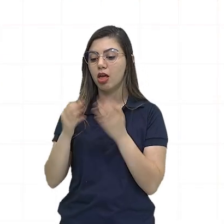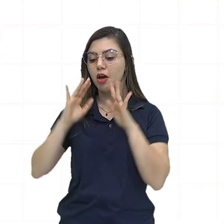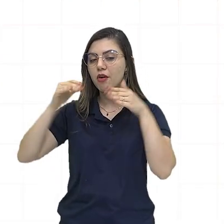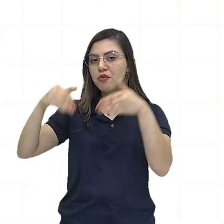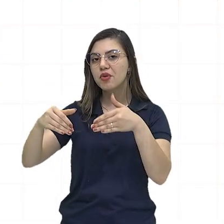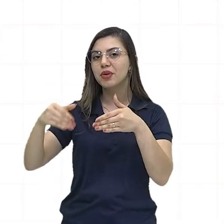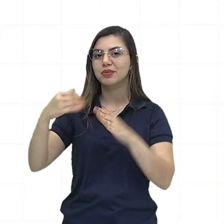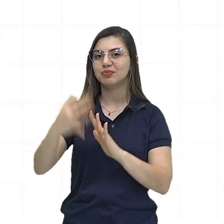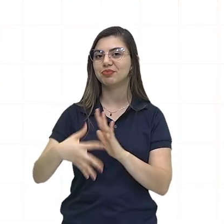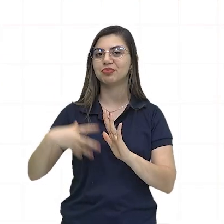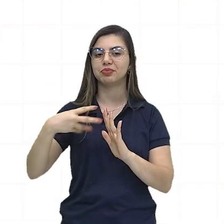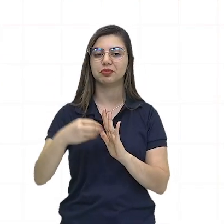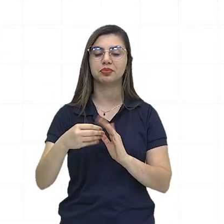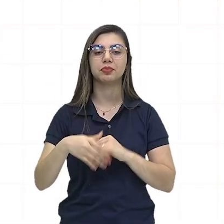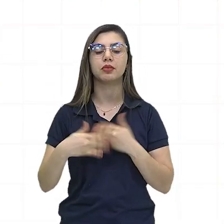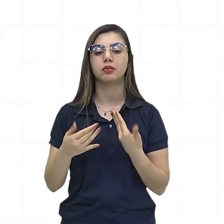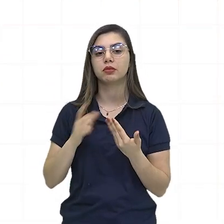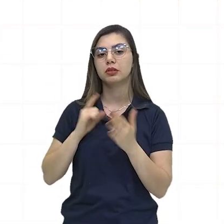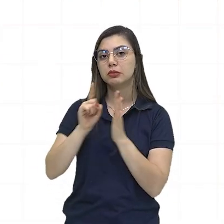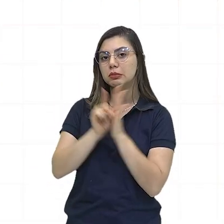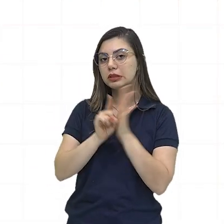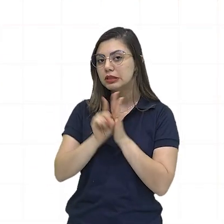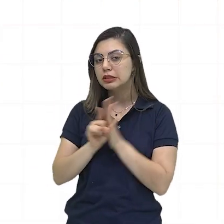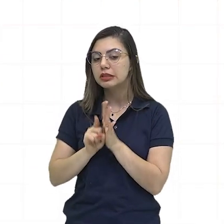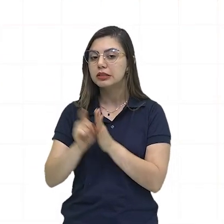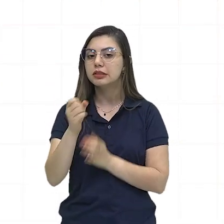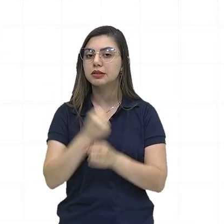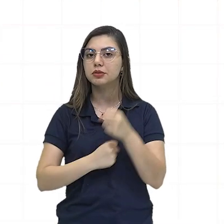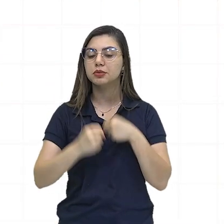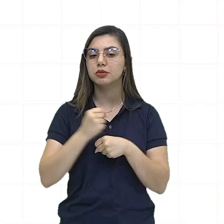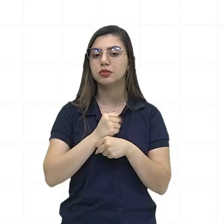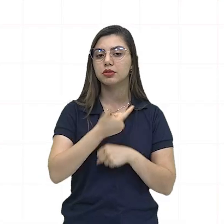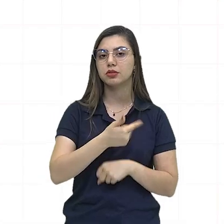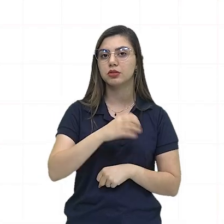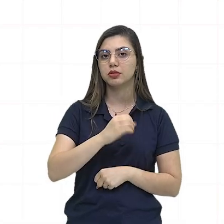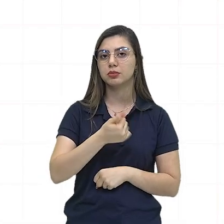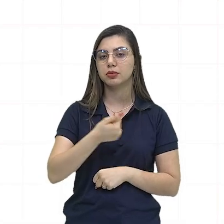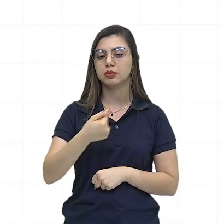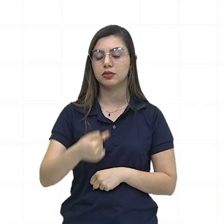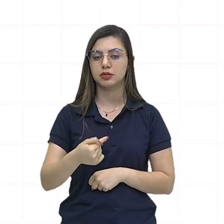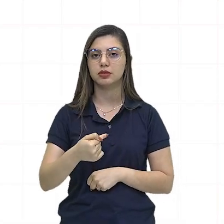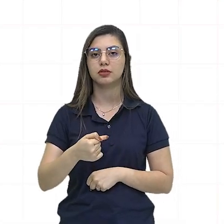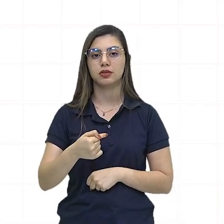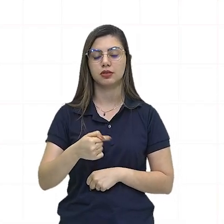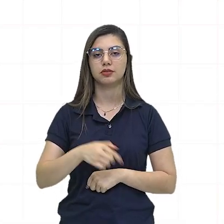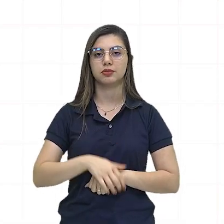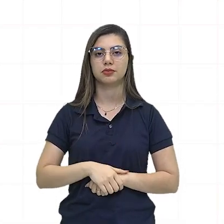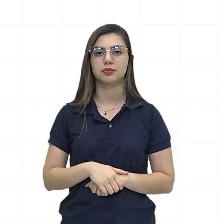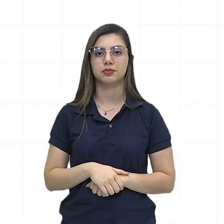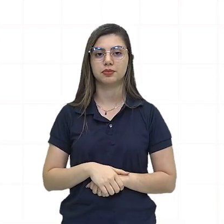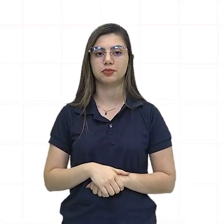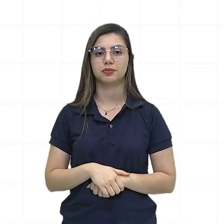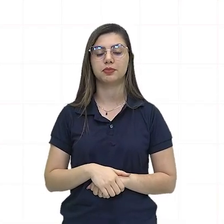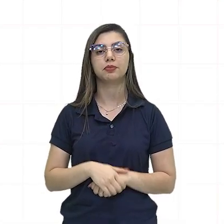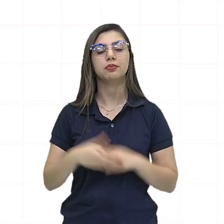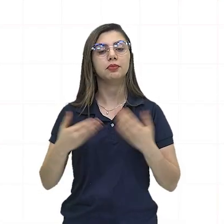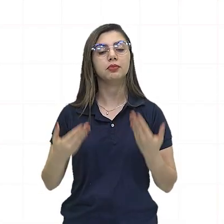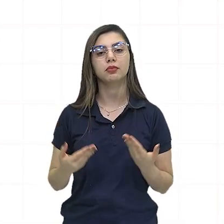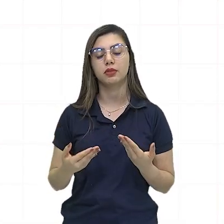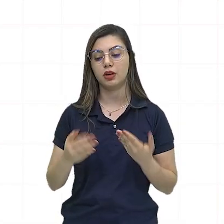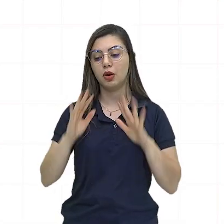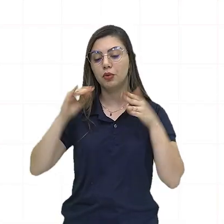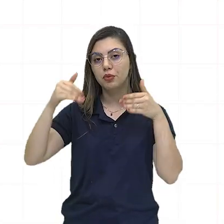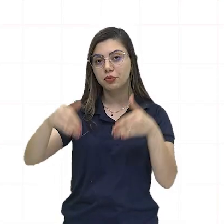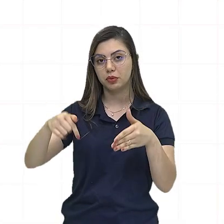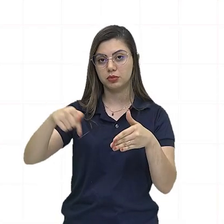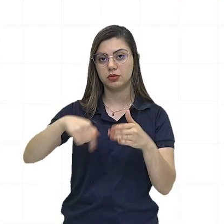observar que, de acordo com o censo de 2017, e agora voltando aqui para a Amazônia, a agricultura